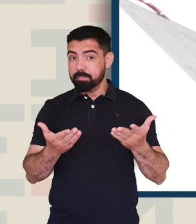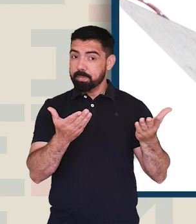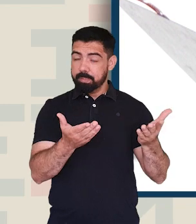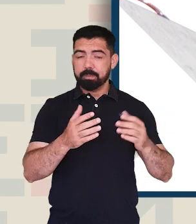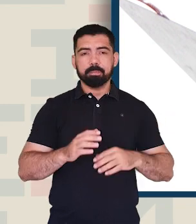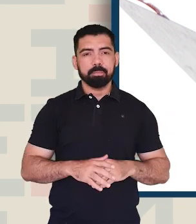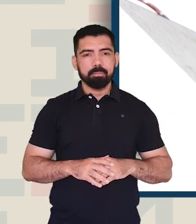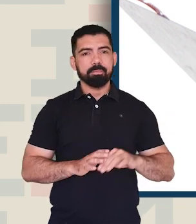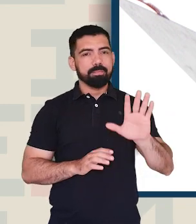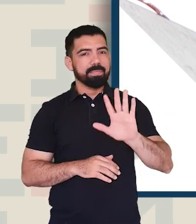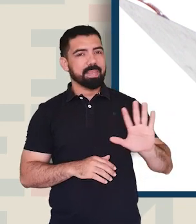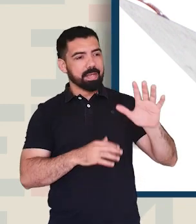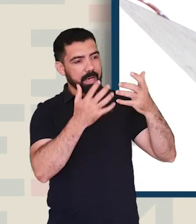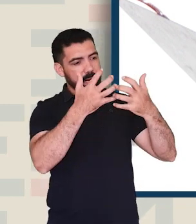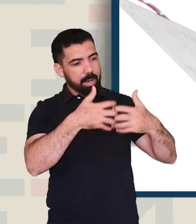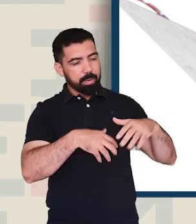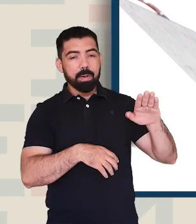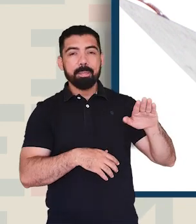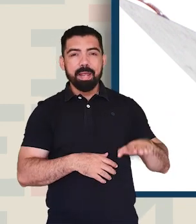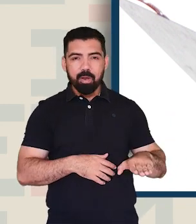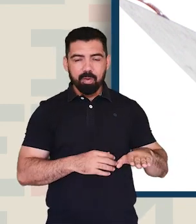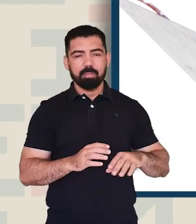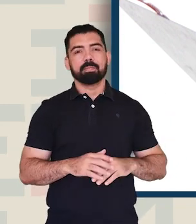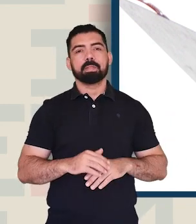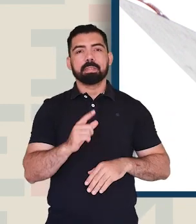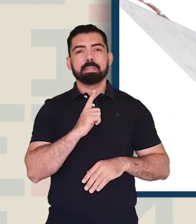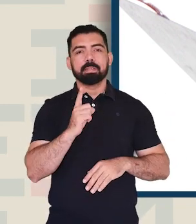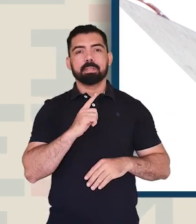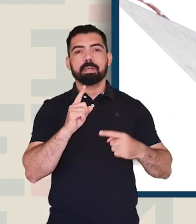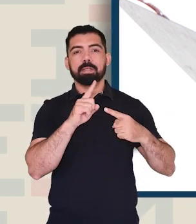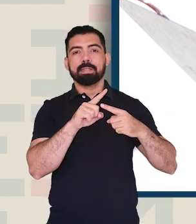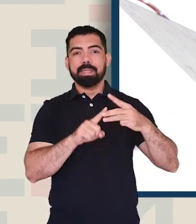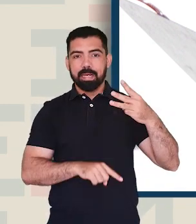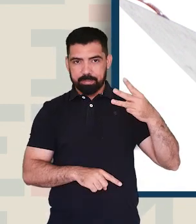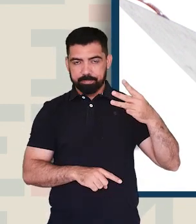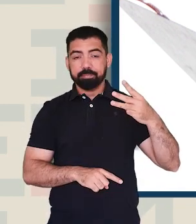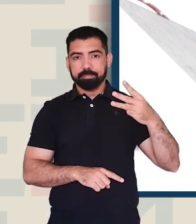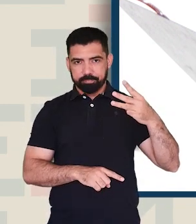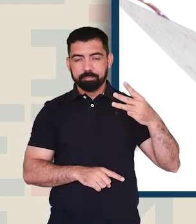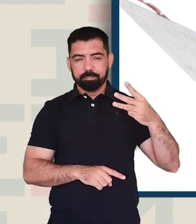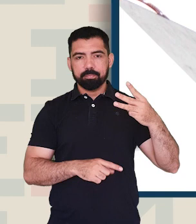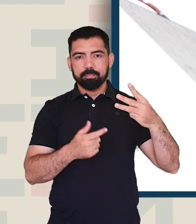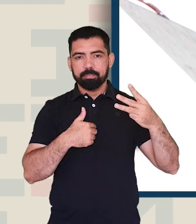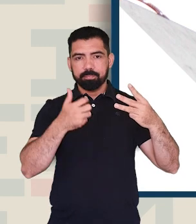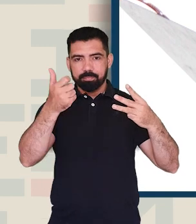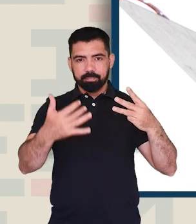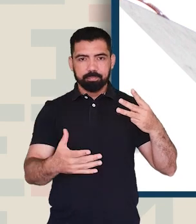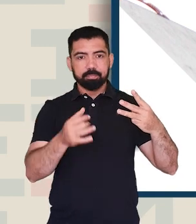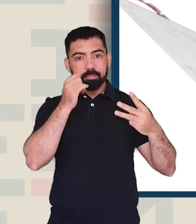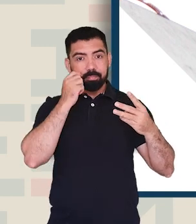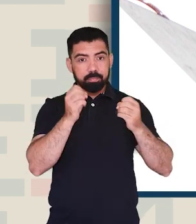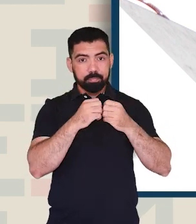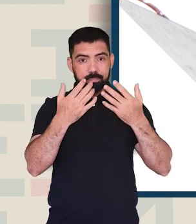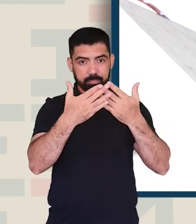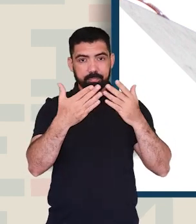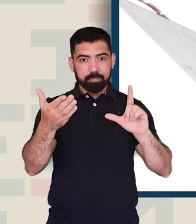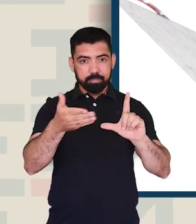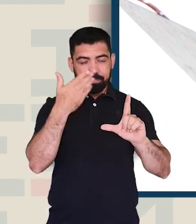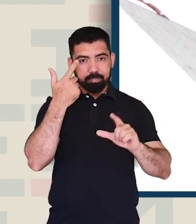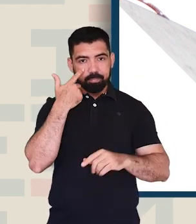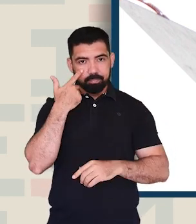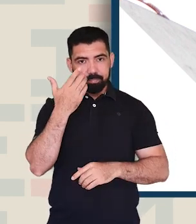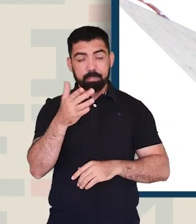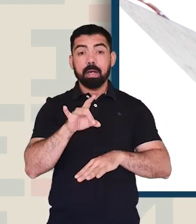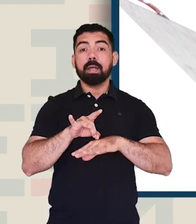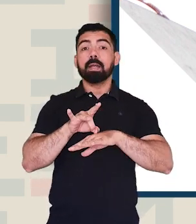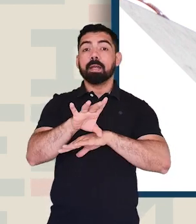Então é isso. O campo harmônico menor, gente, existe 3 campos harmônicos menores. Então vamos mudar aqui o slide.